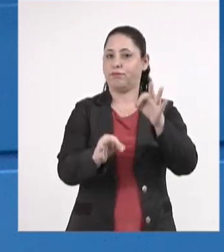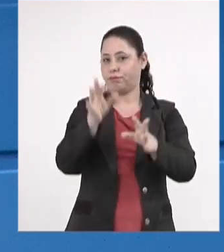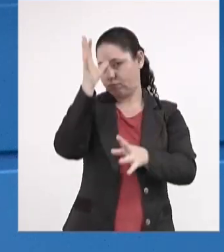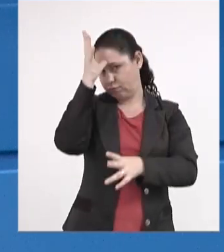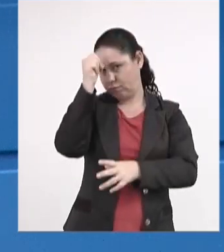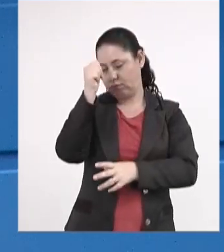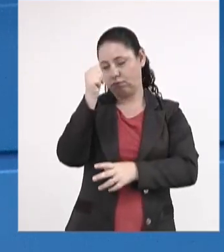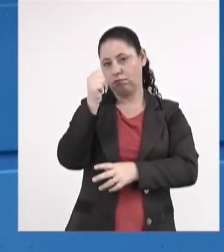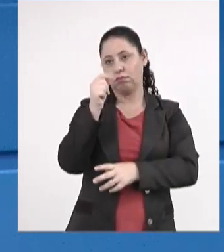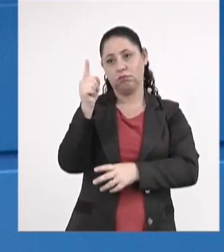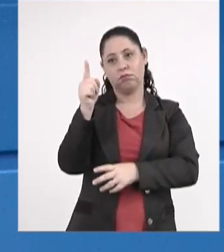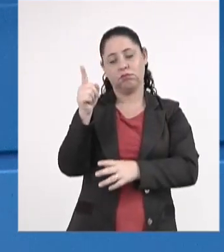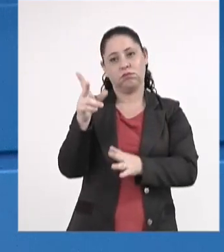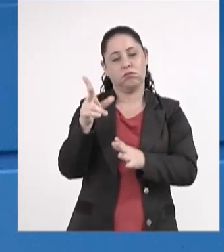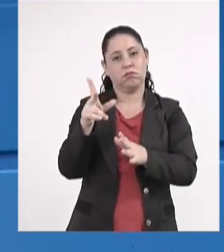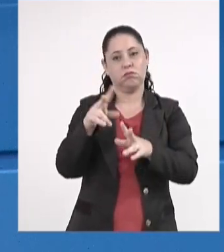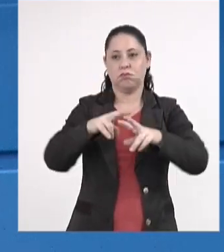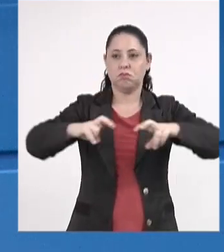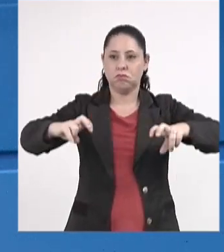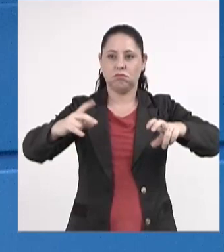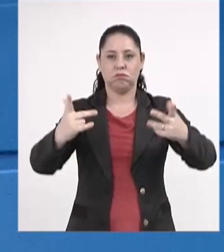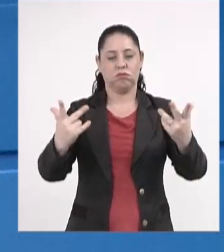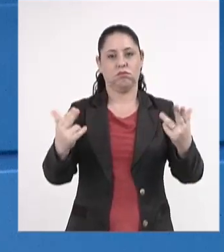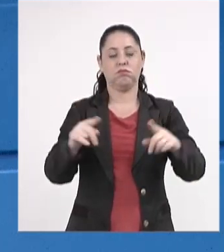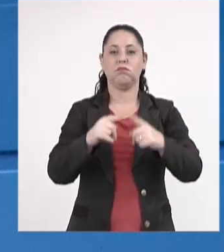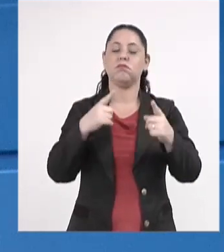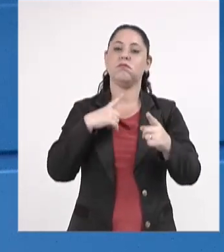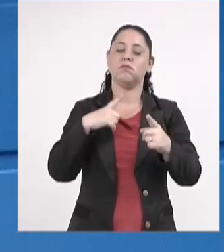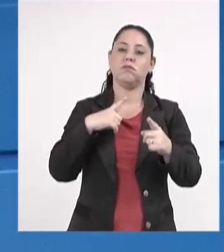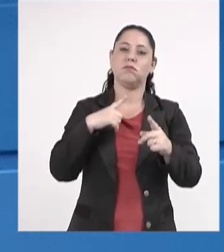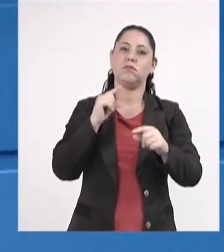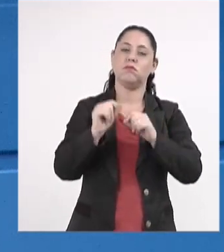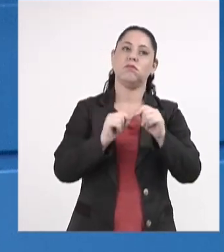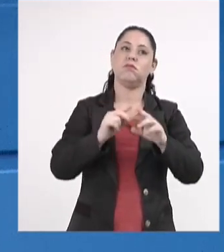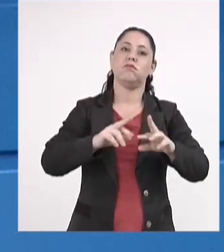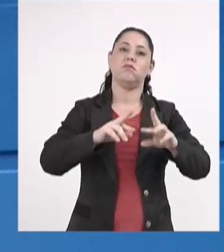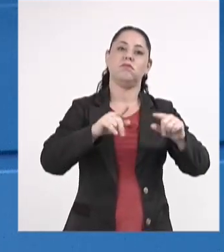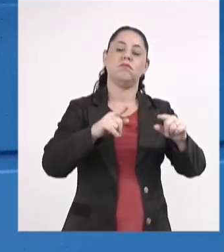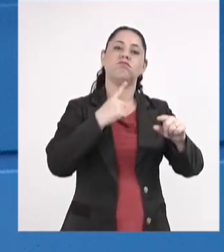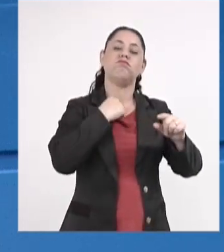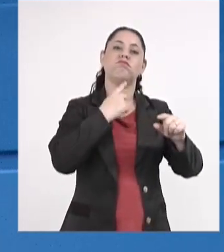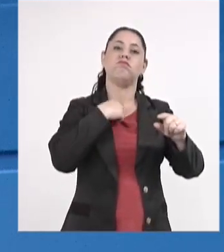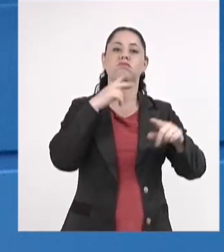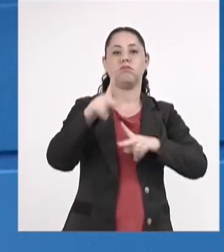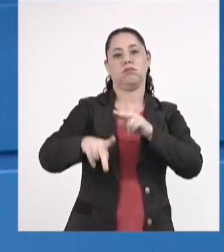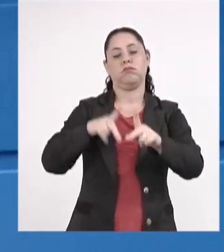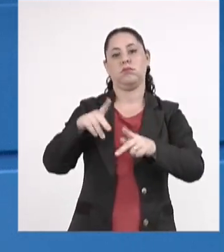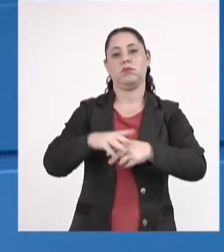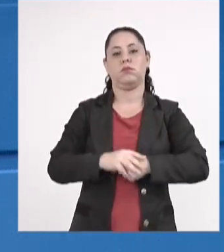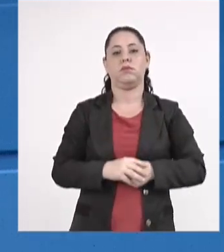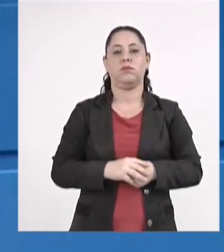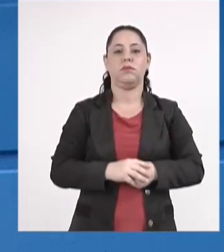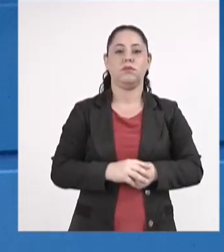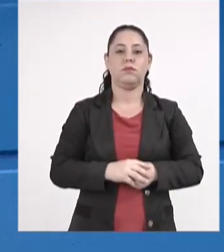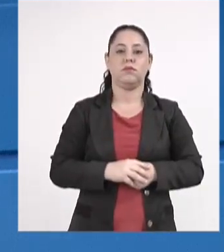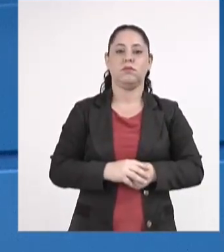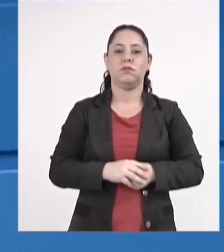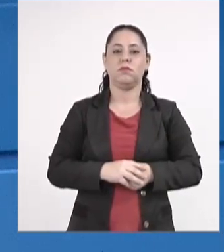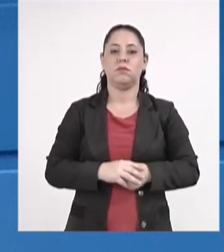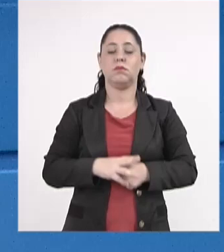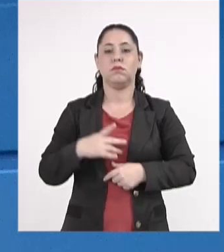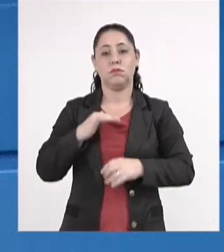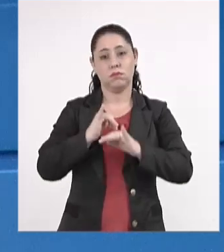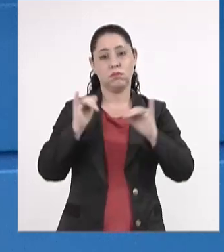não digo naquela mesma corte mas tiveram um desfecho diferente do desejado pela população e digo para